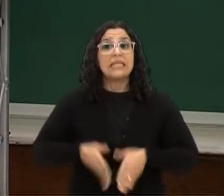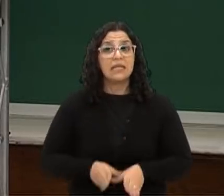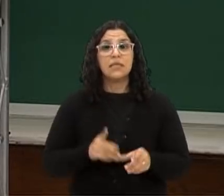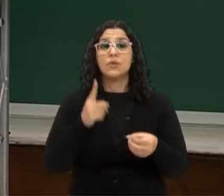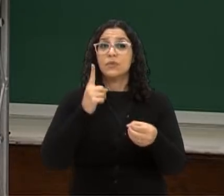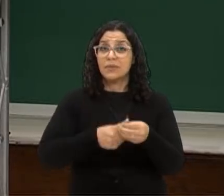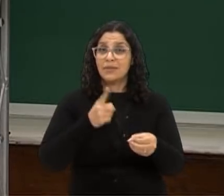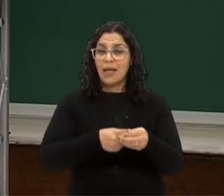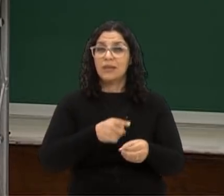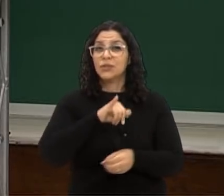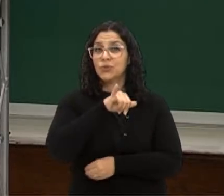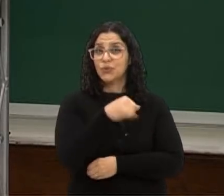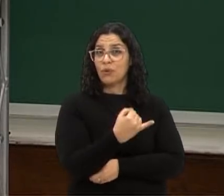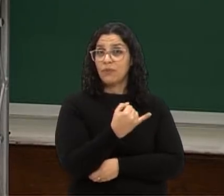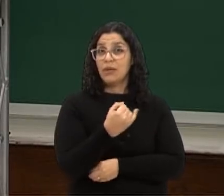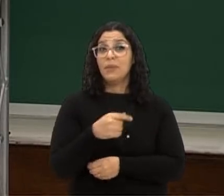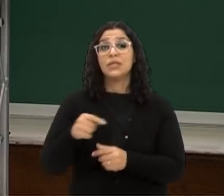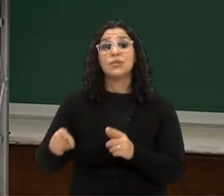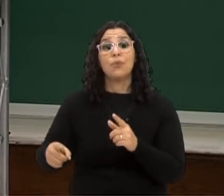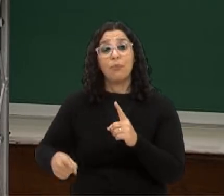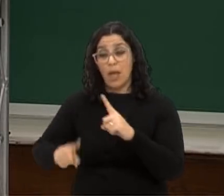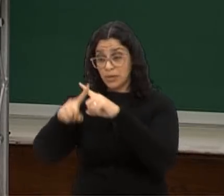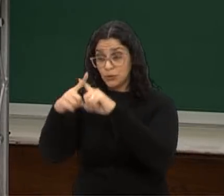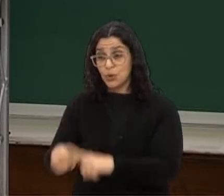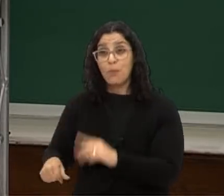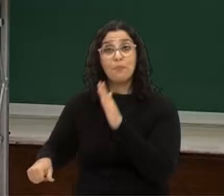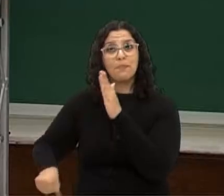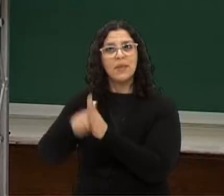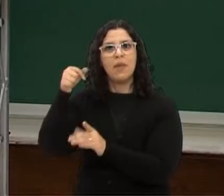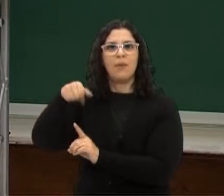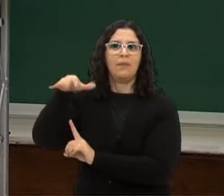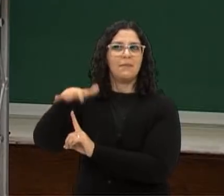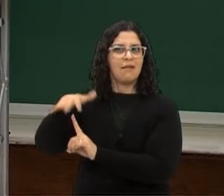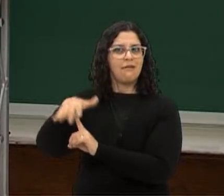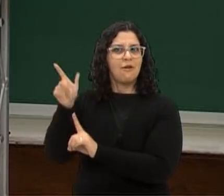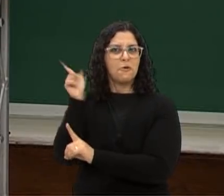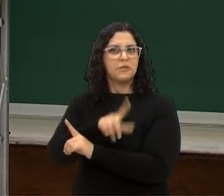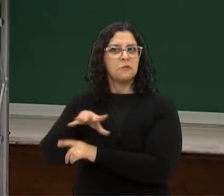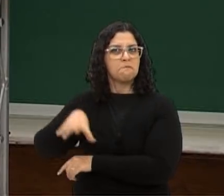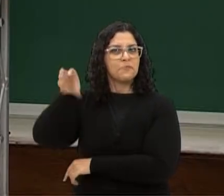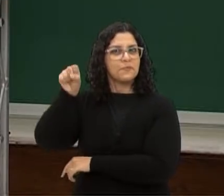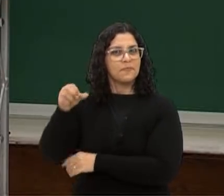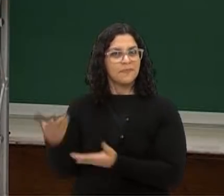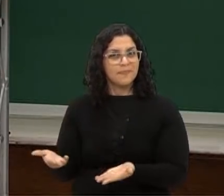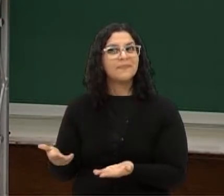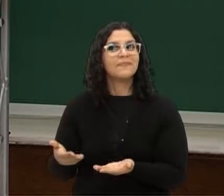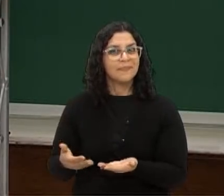o primeiro campeonato dele foi o Paranaense Sub-10. Então, ele veio para o Paraná para participar do campeonato,